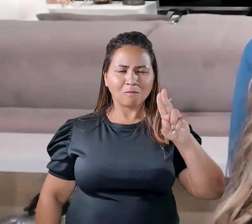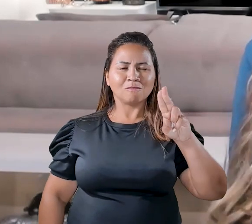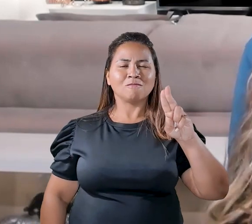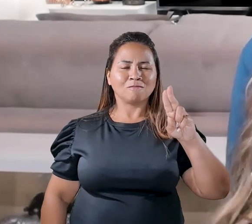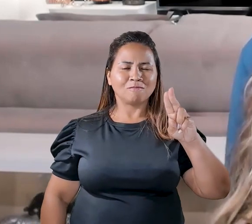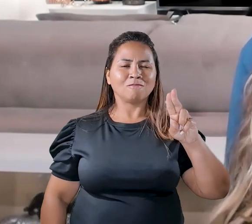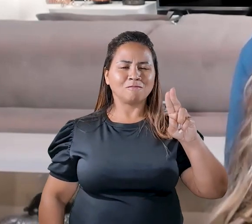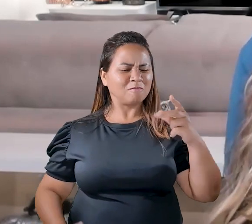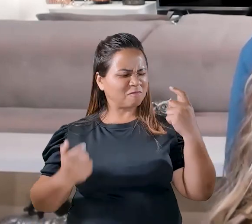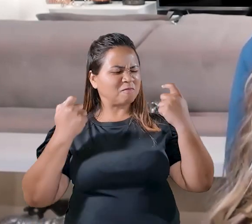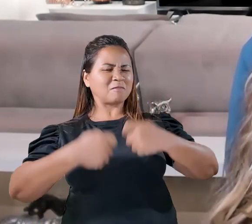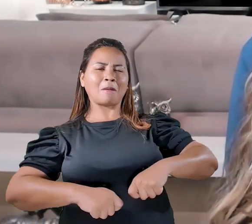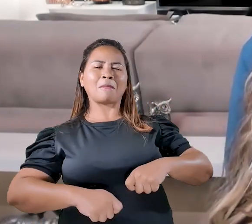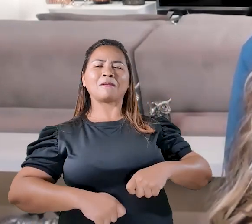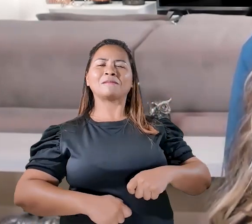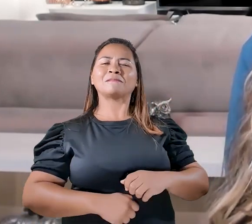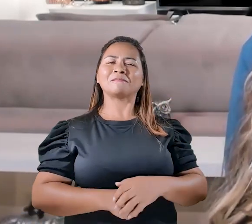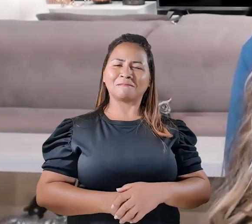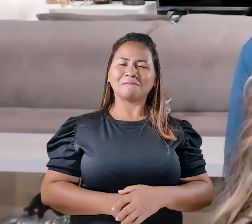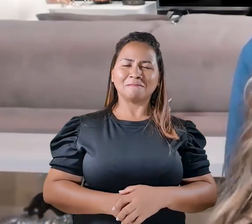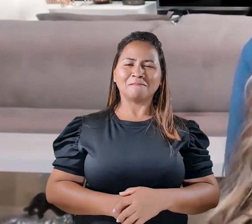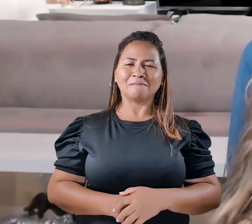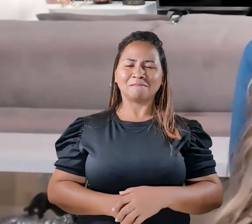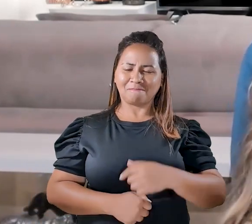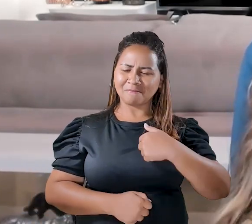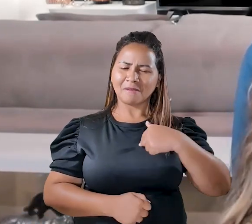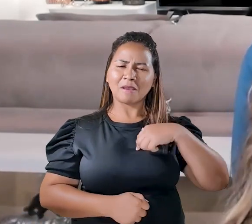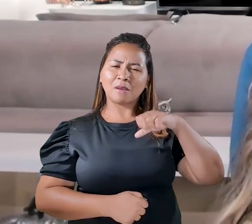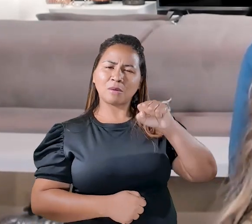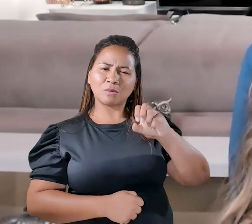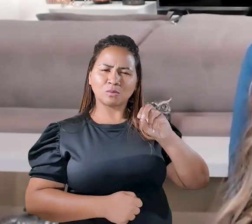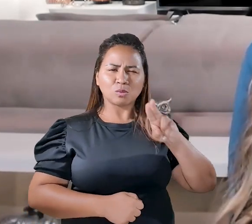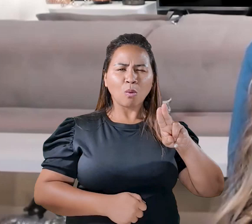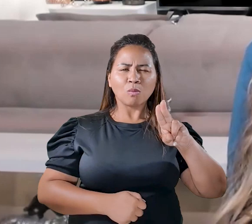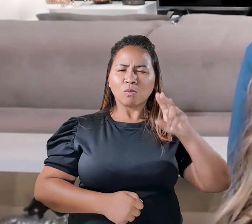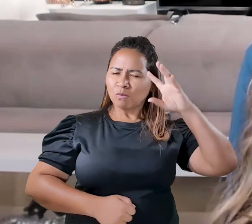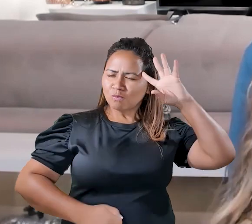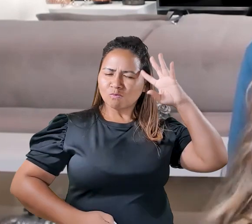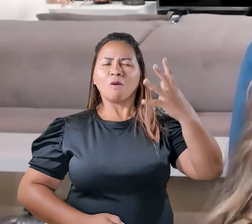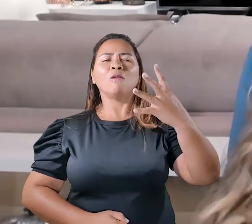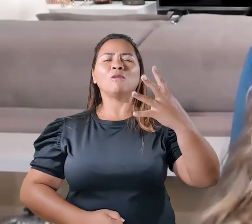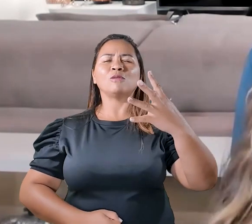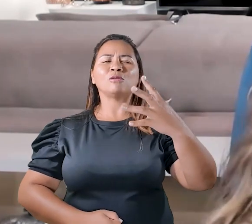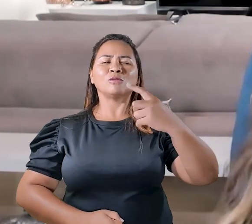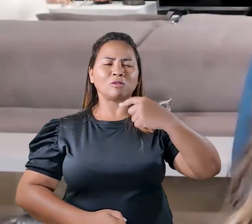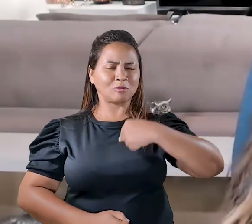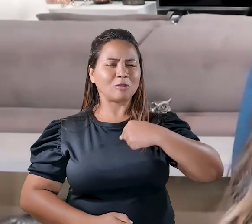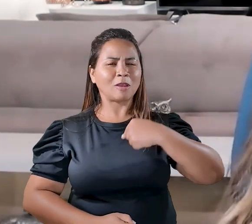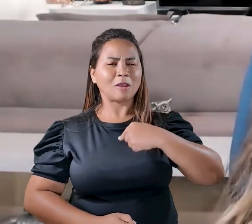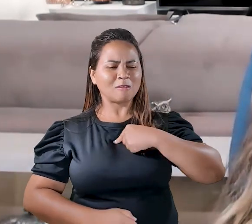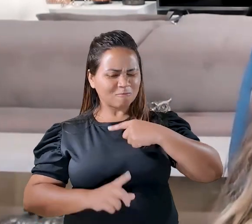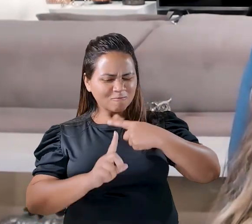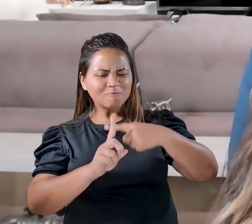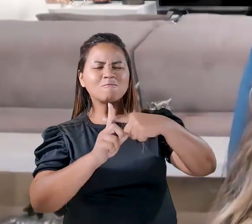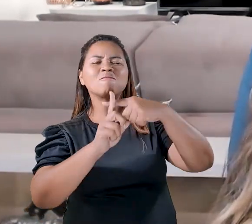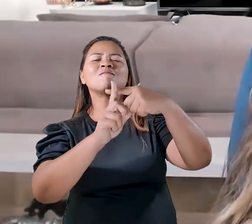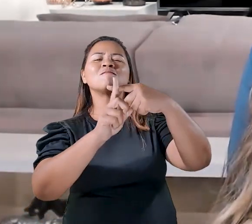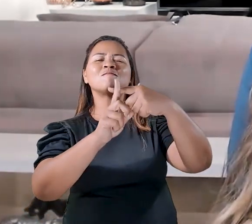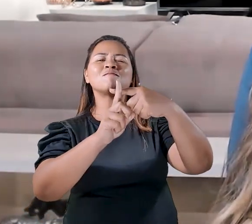Eu sou capaz. Eu sou decidido. Eu sou positivo.